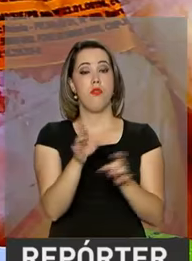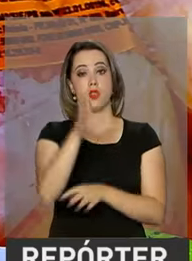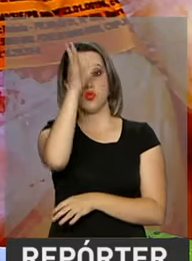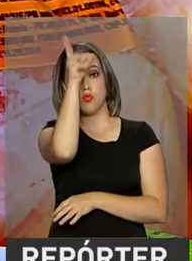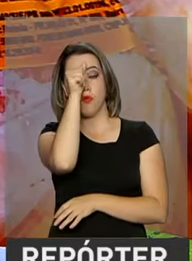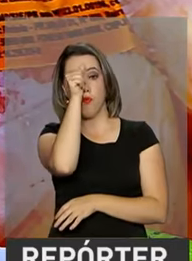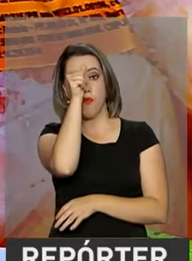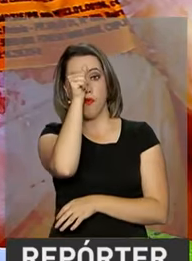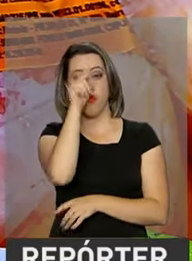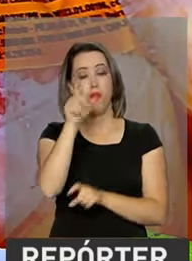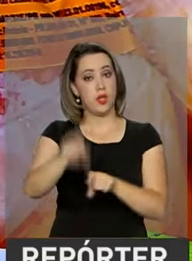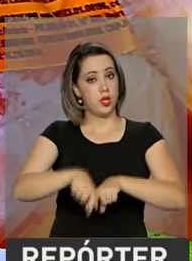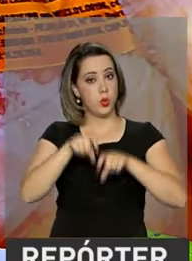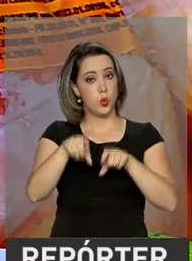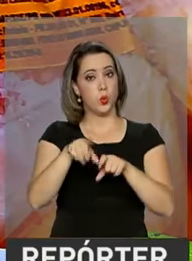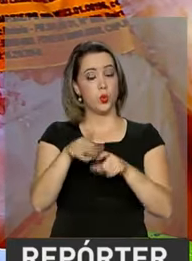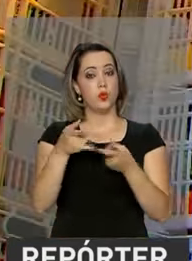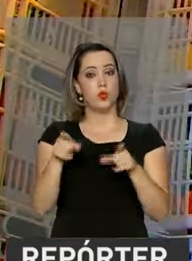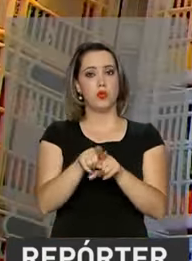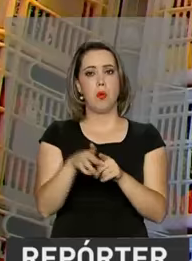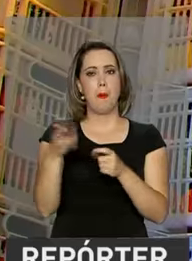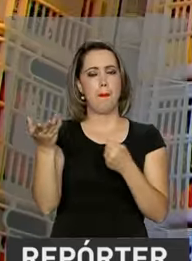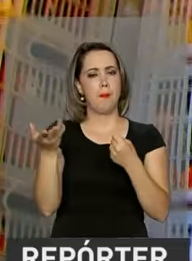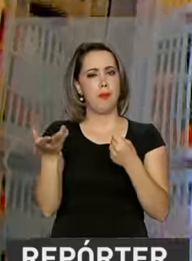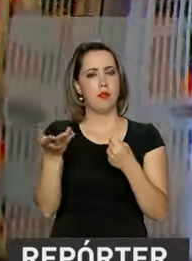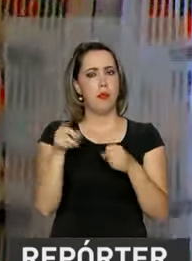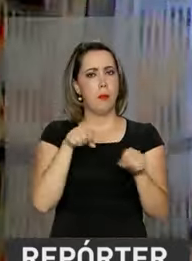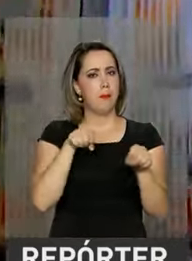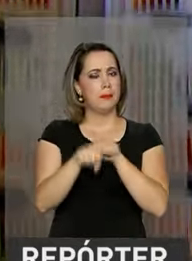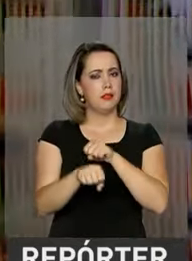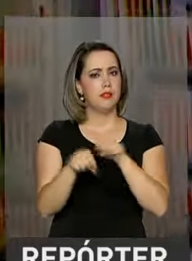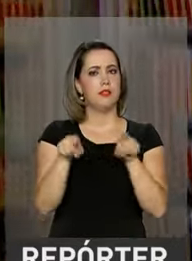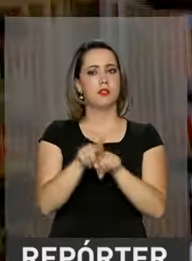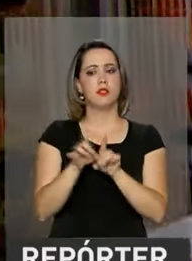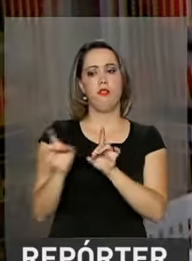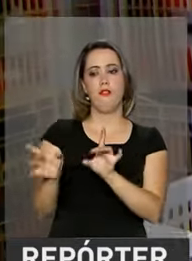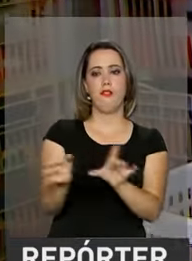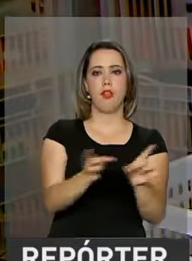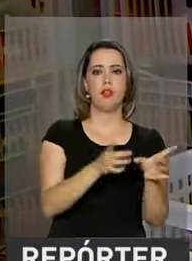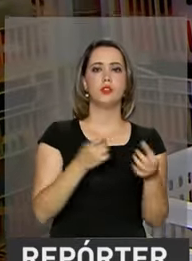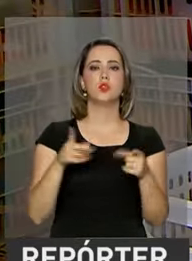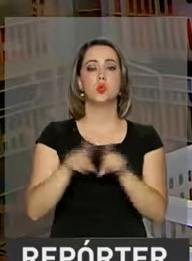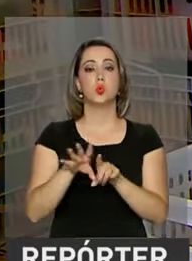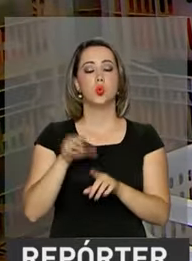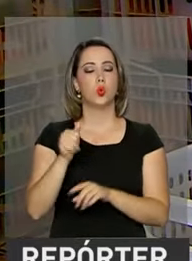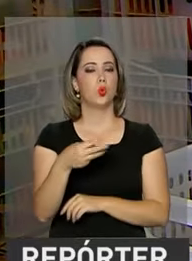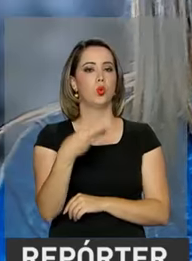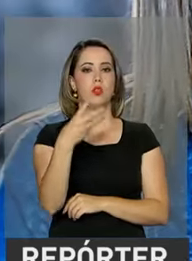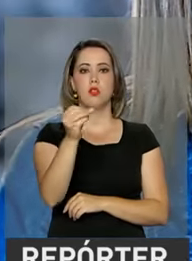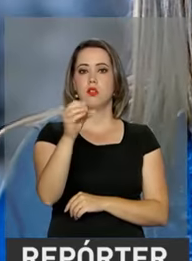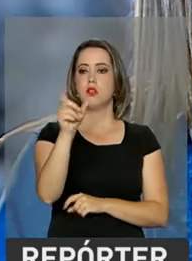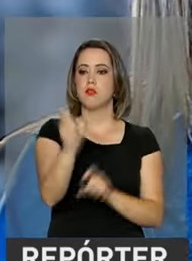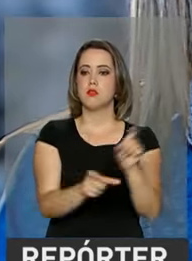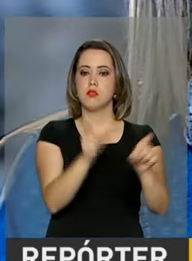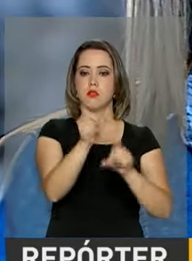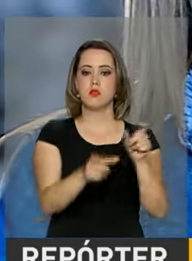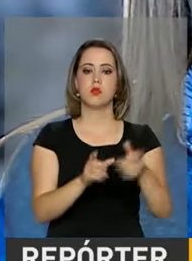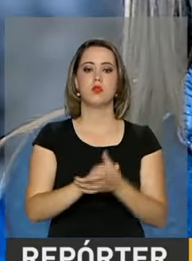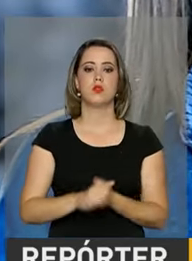pelo abate, o beneficiamento e a comercialização dos alimentos de quase 300 criadores. A